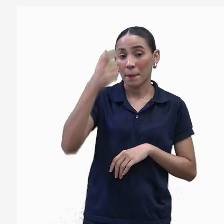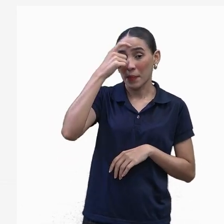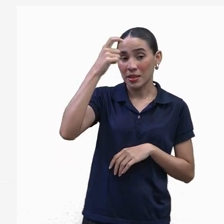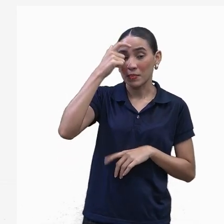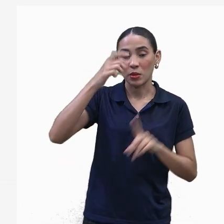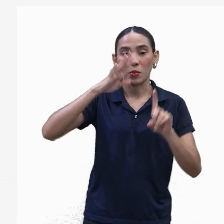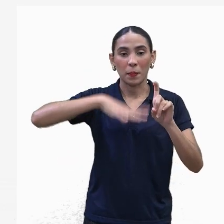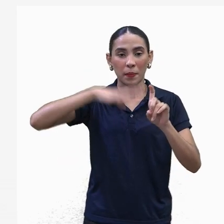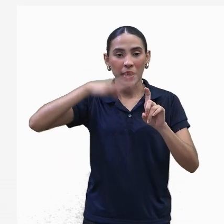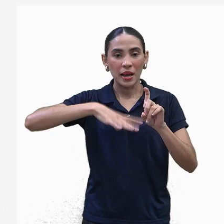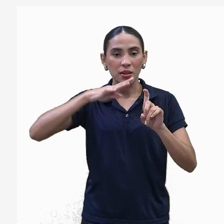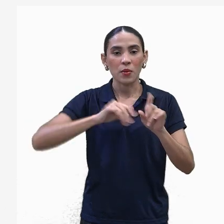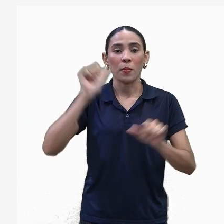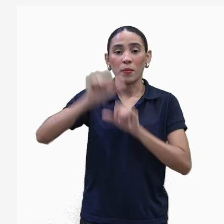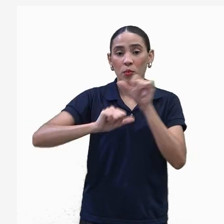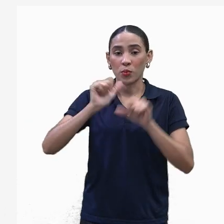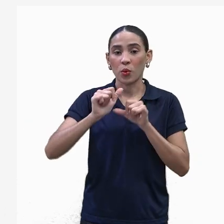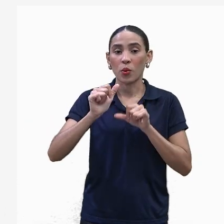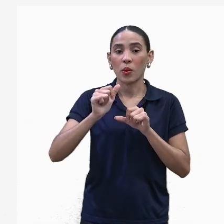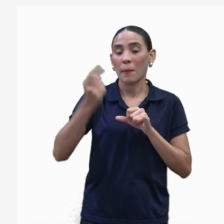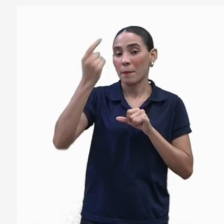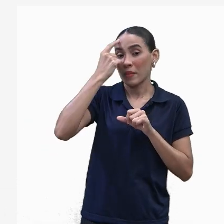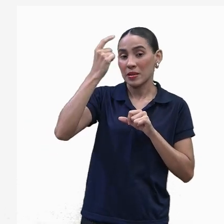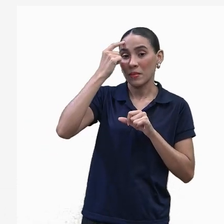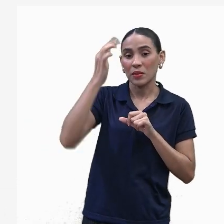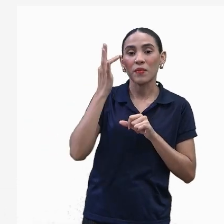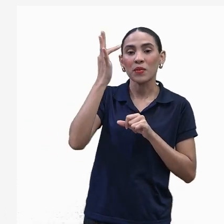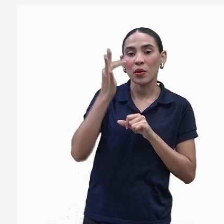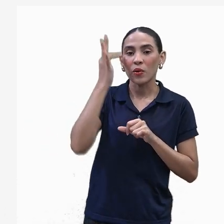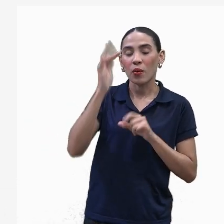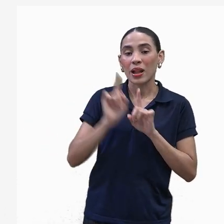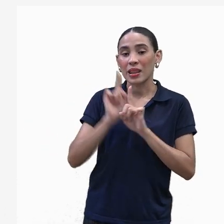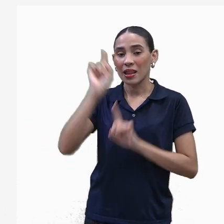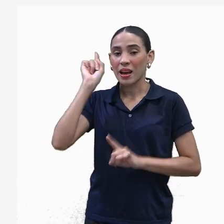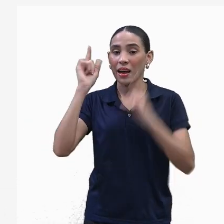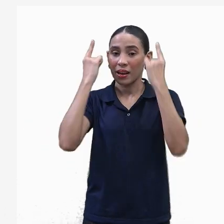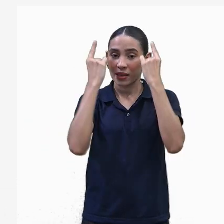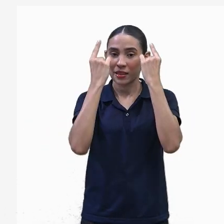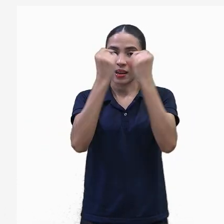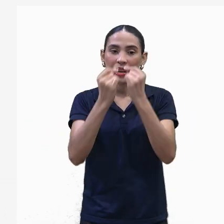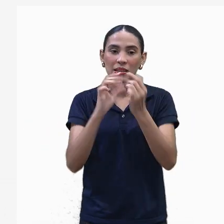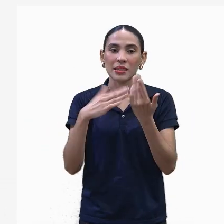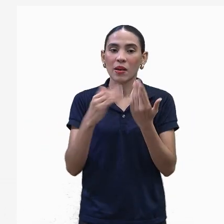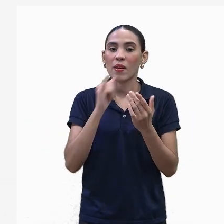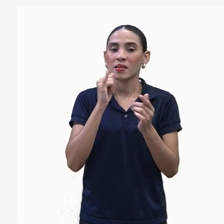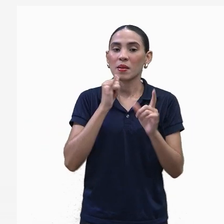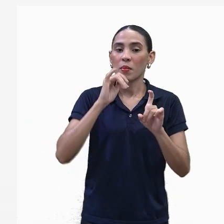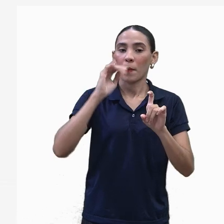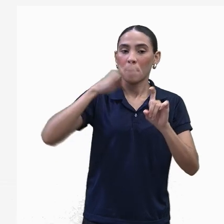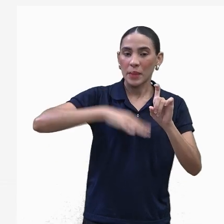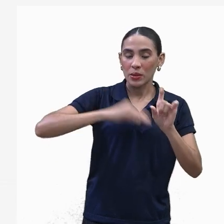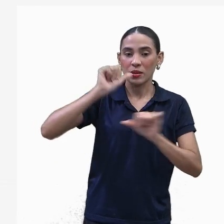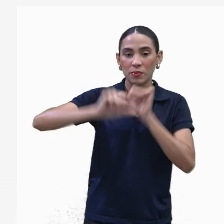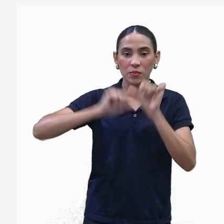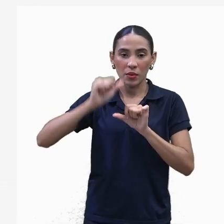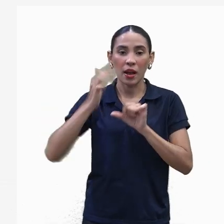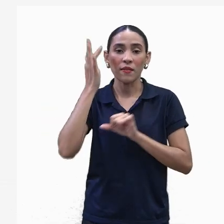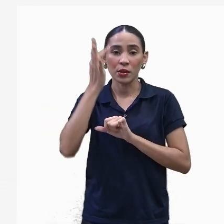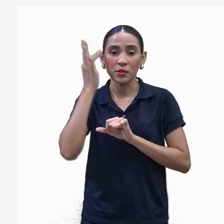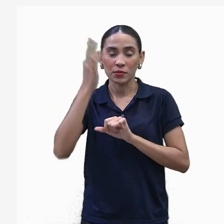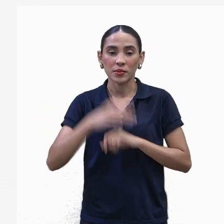pensamento mítico para o pensamento filosófico, lá na Grécia Antiga. A passagem do mito para a filosofia, a ideia é essa,